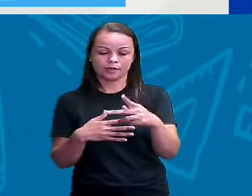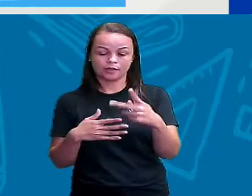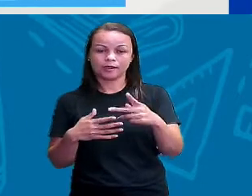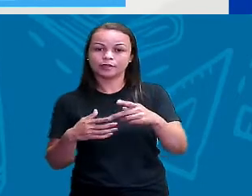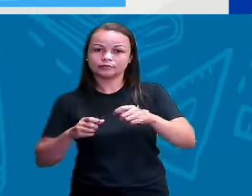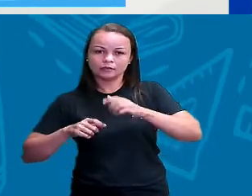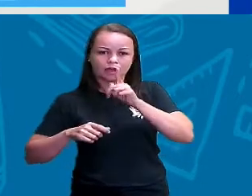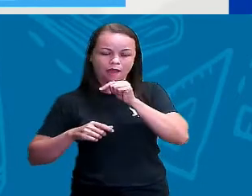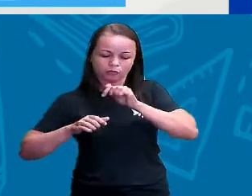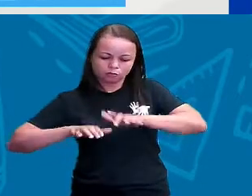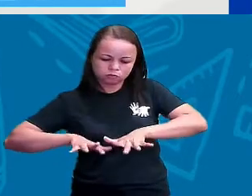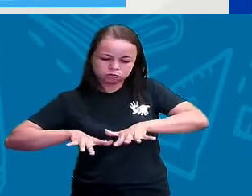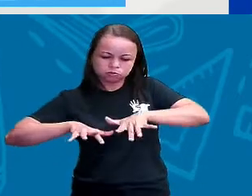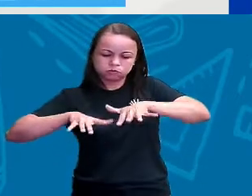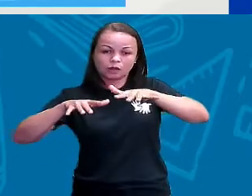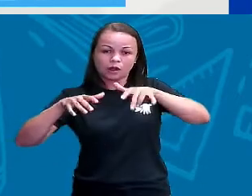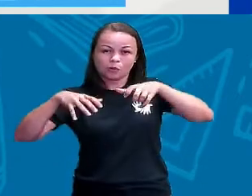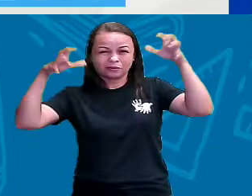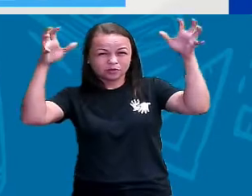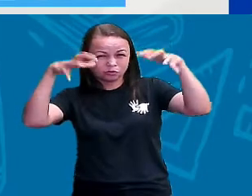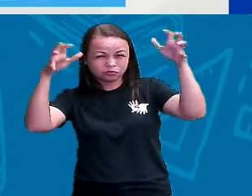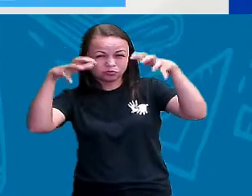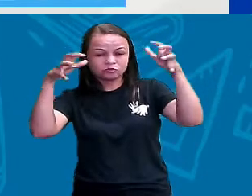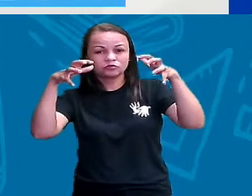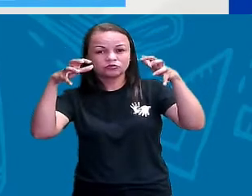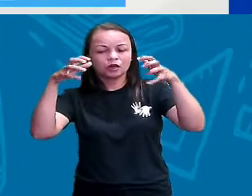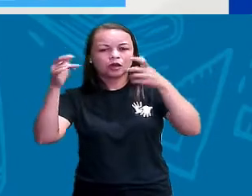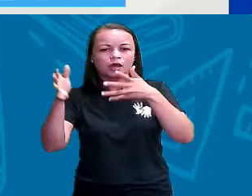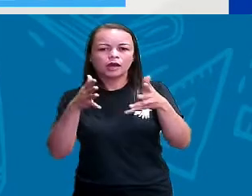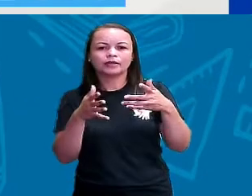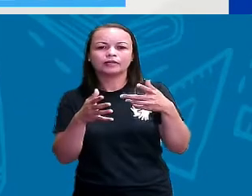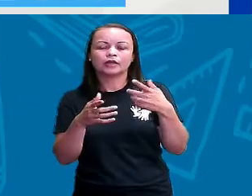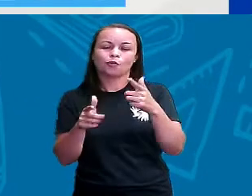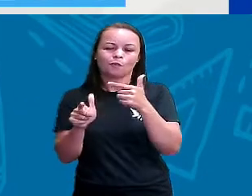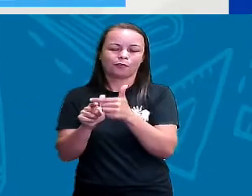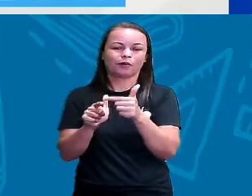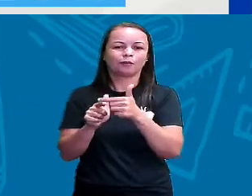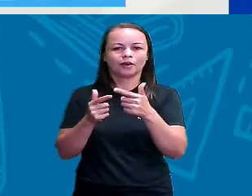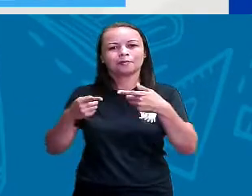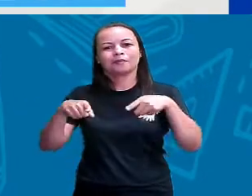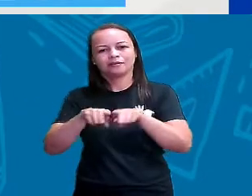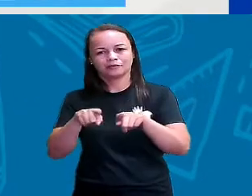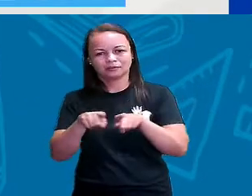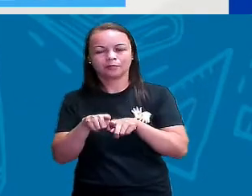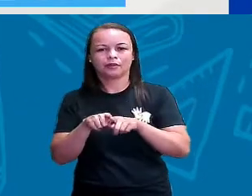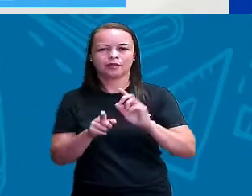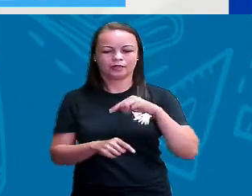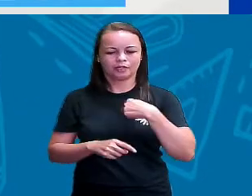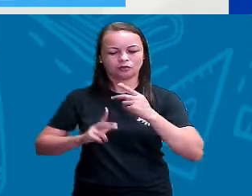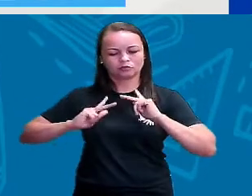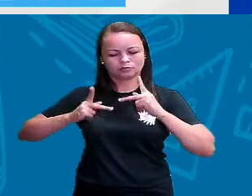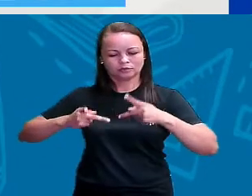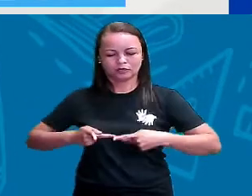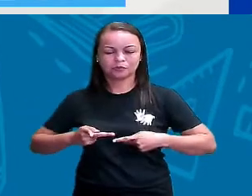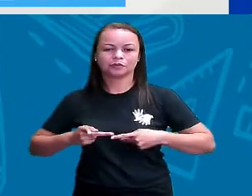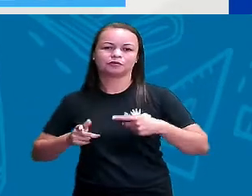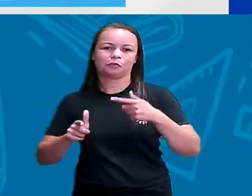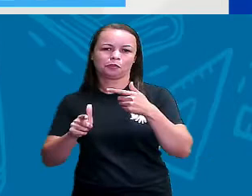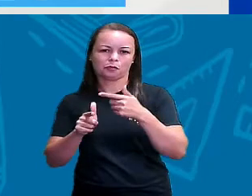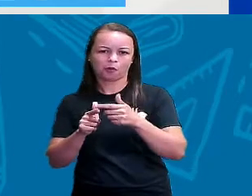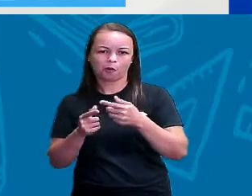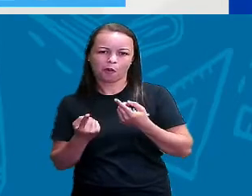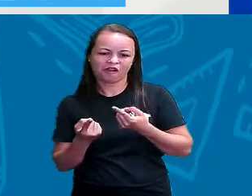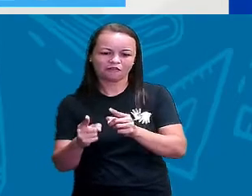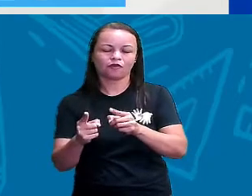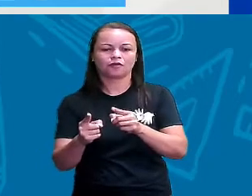maior quantidade de chuva, é muito em virtude também de um outro problema que nós seres humanos acabamos provocando no